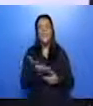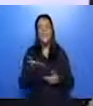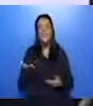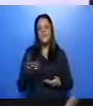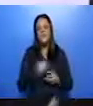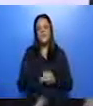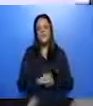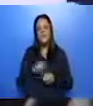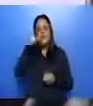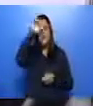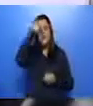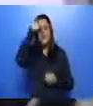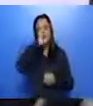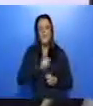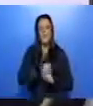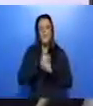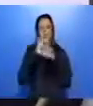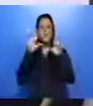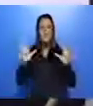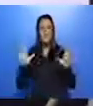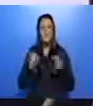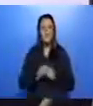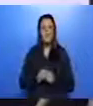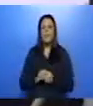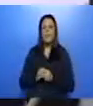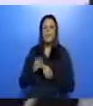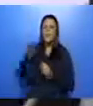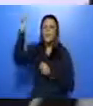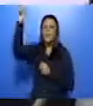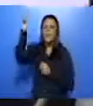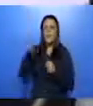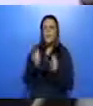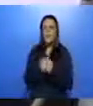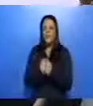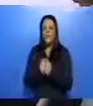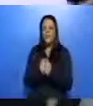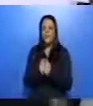pelo menos. Fiquem com Deus, se cuidem e até breve, se Deus quiser.